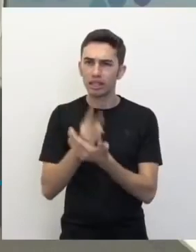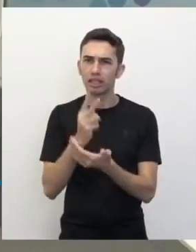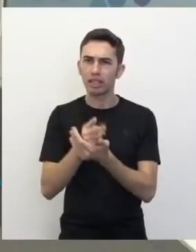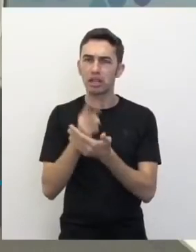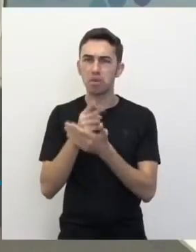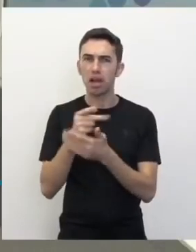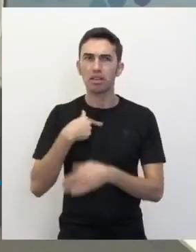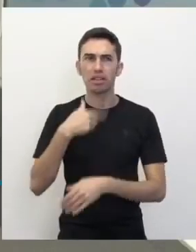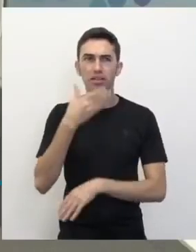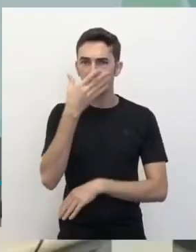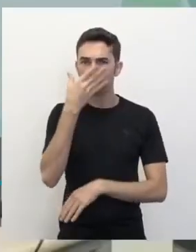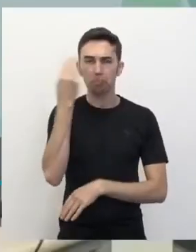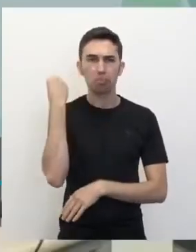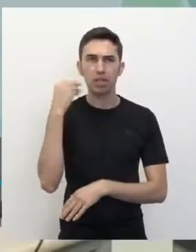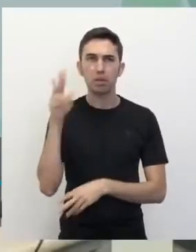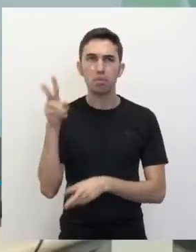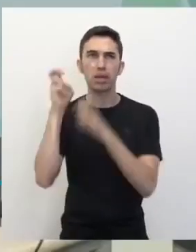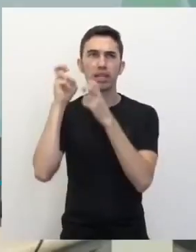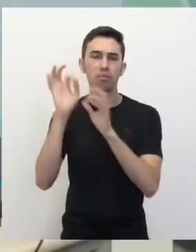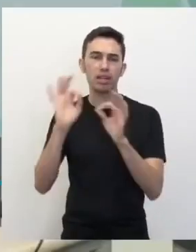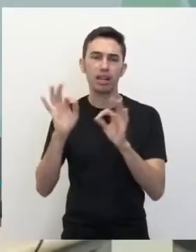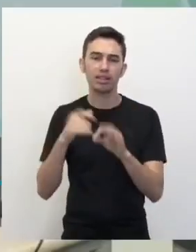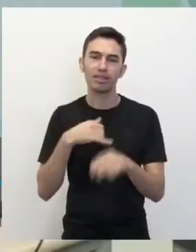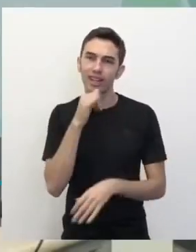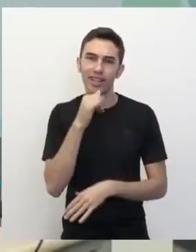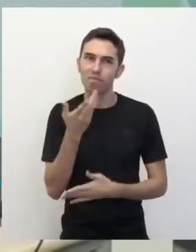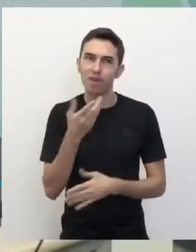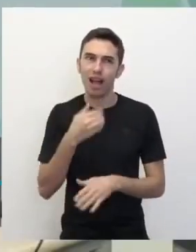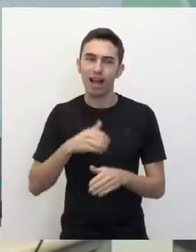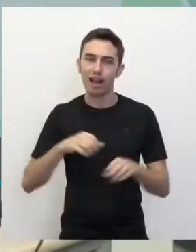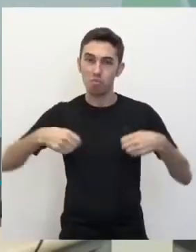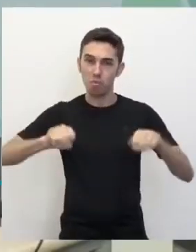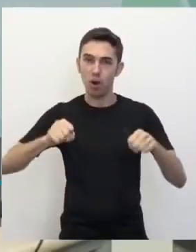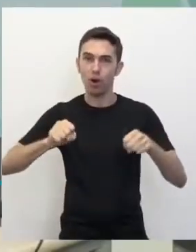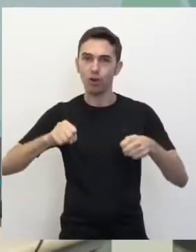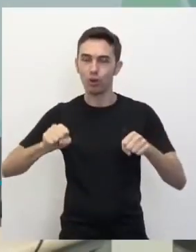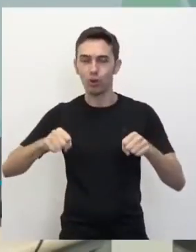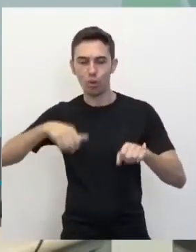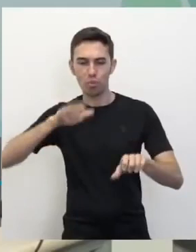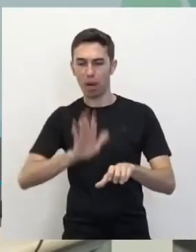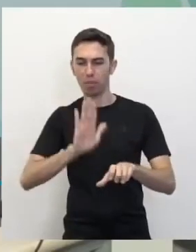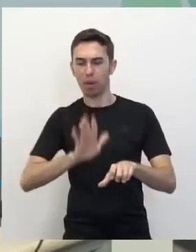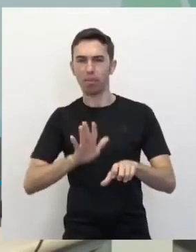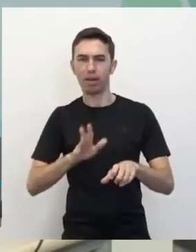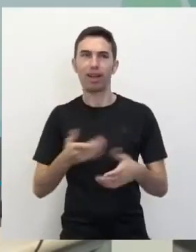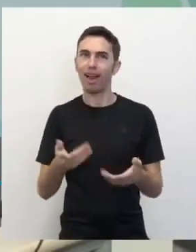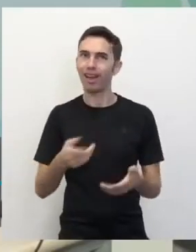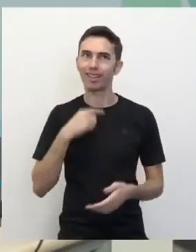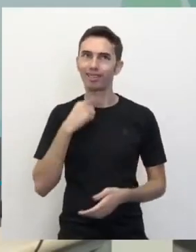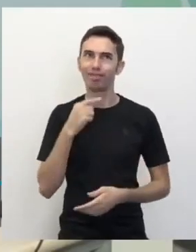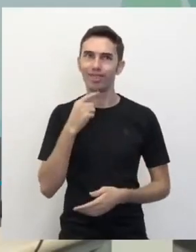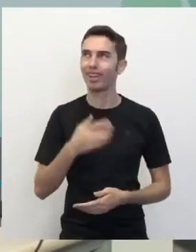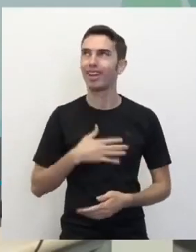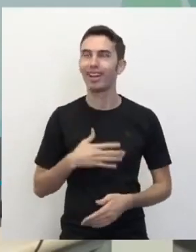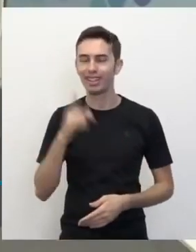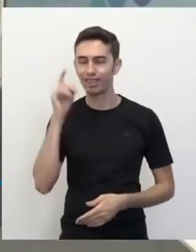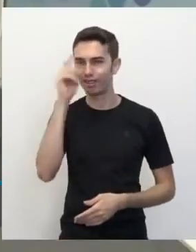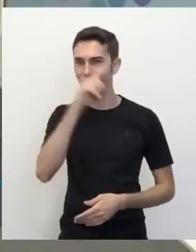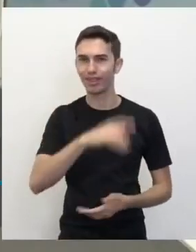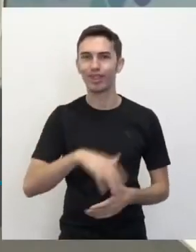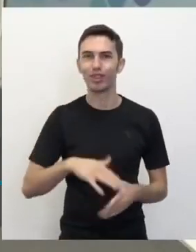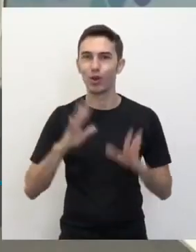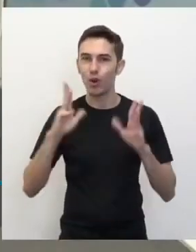moto? Sim, buzina de moto não dá para não esquecer, essa daí dá para ouvir todas. Bom,